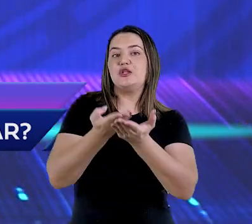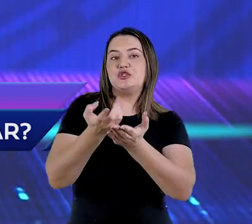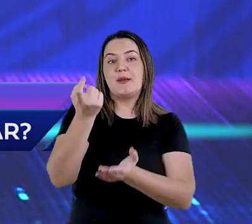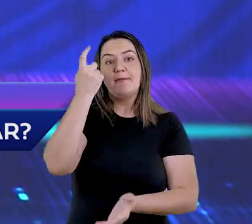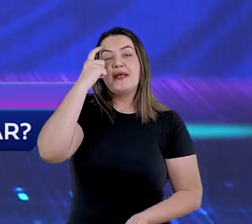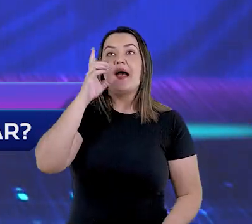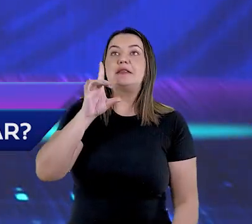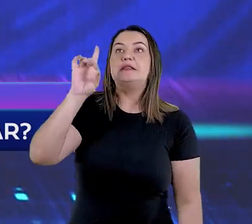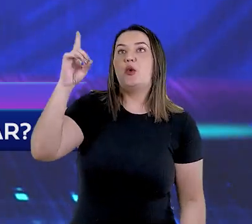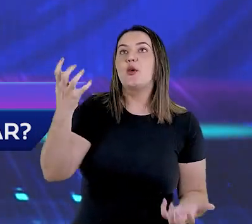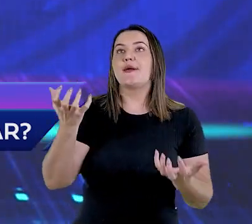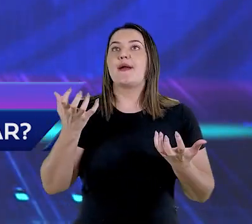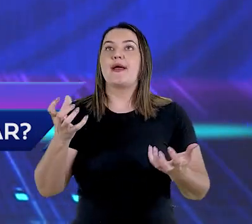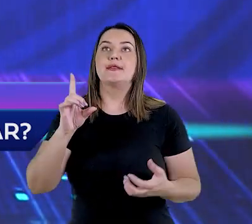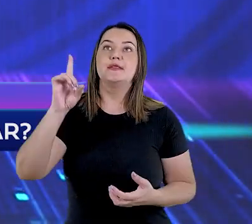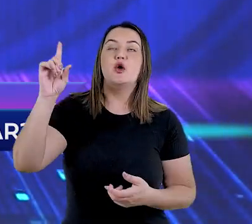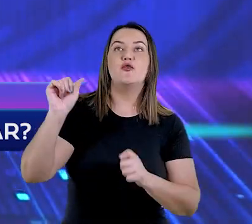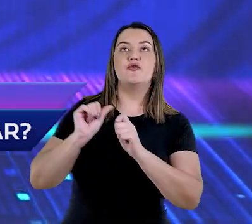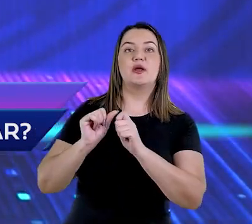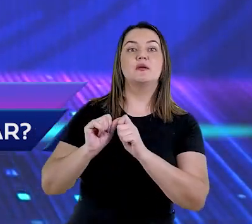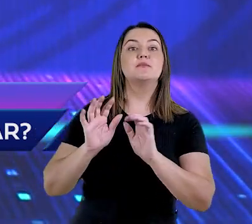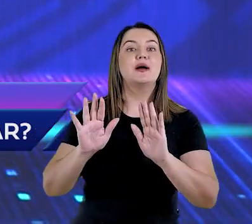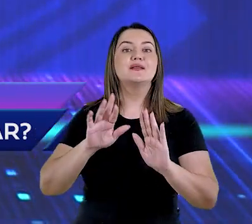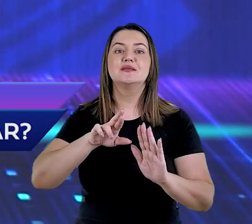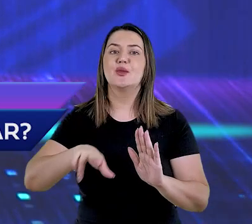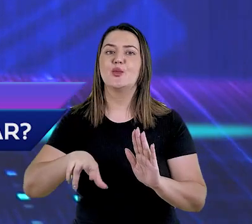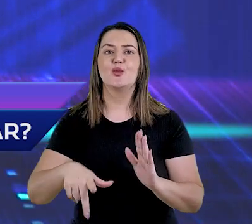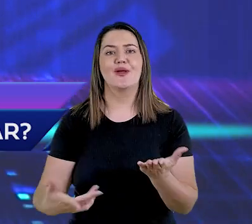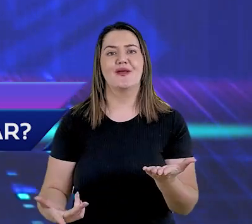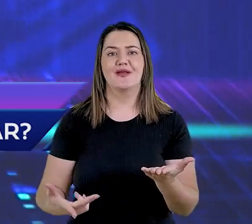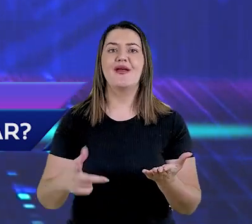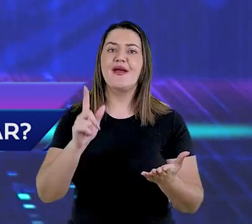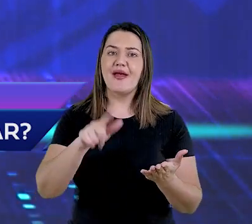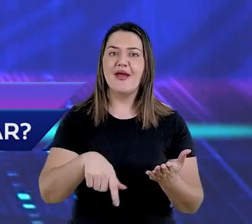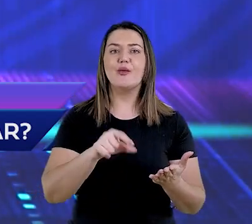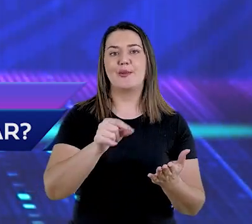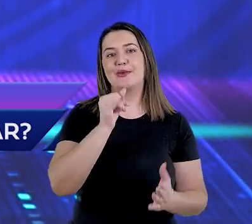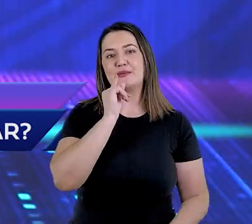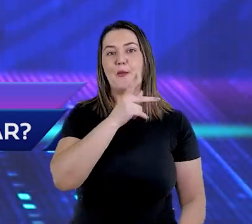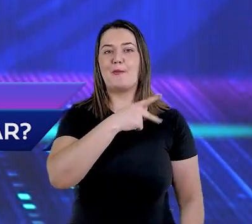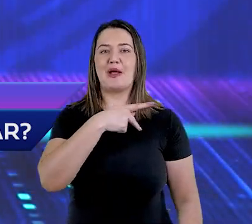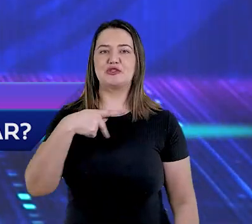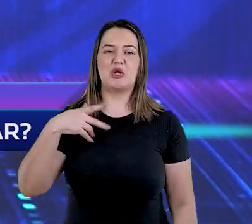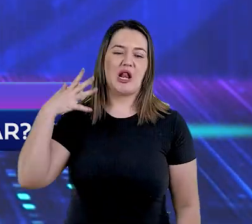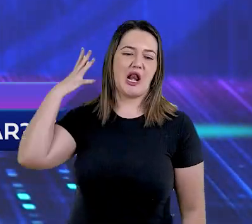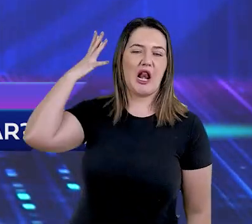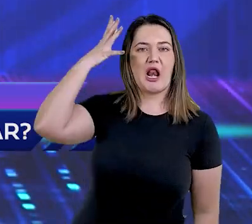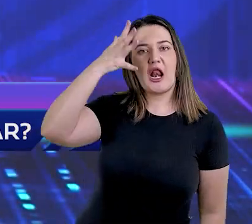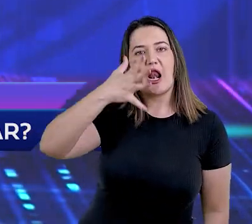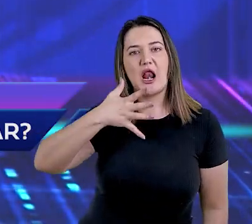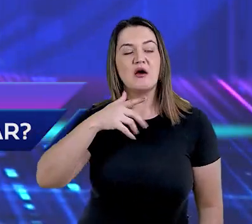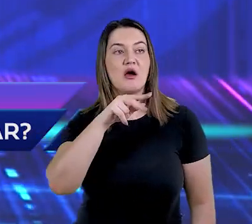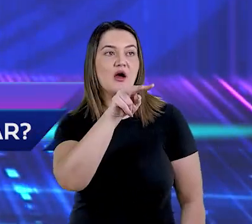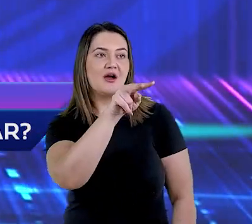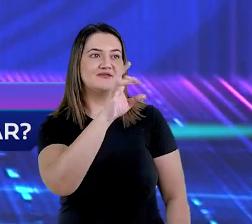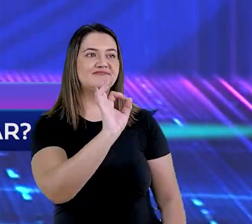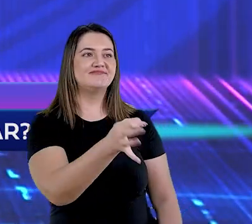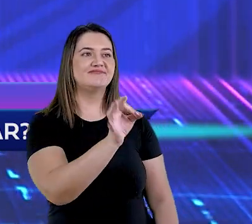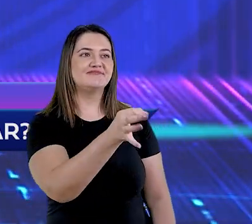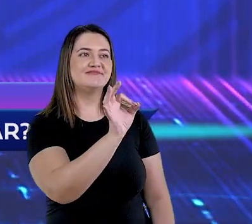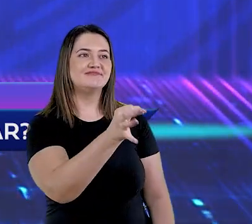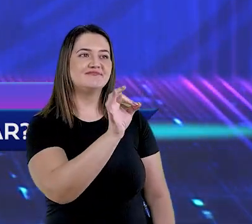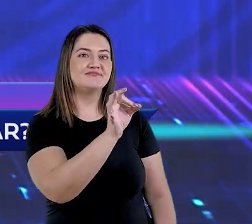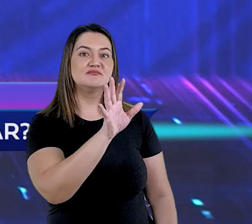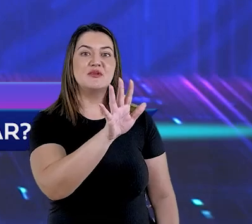que vale é o que Deus deixou. Não é o que eu falo. Não é o que o seu pastor fala. Não é o que os seus amigos falam.